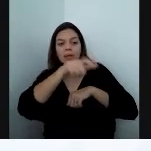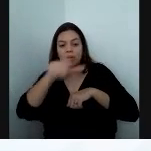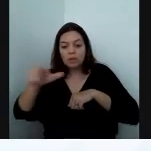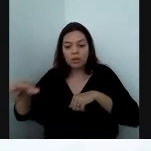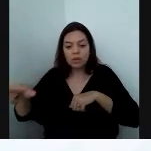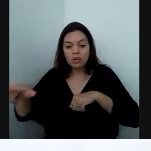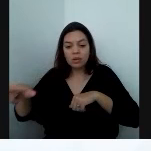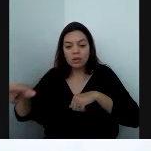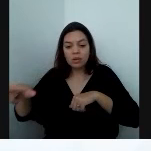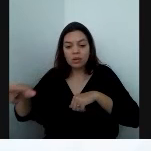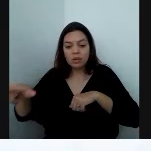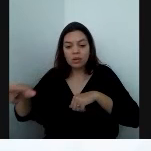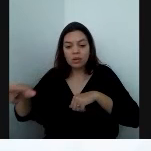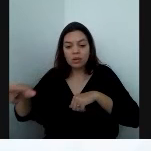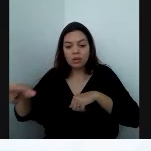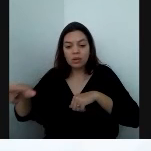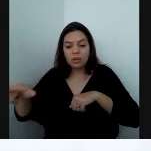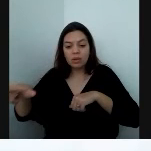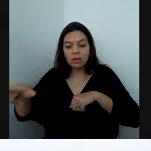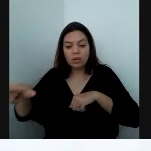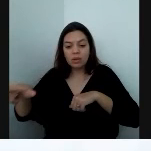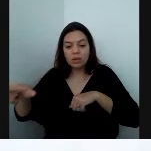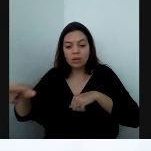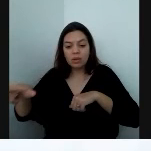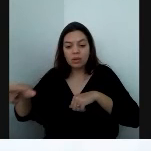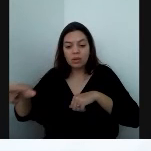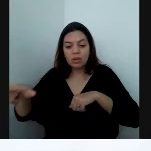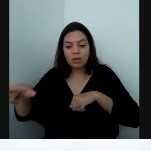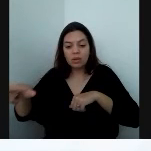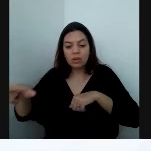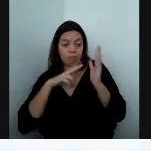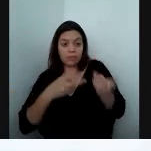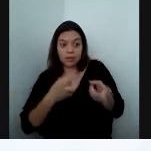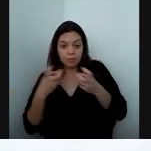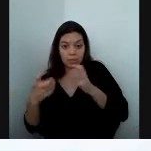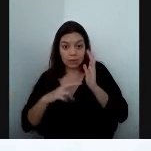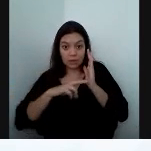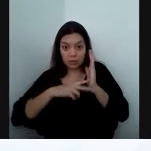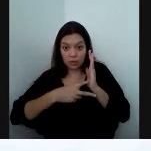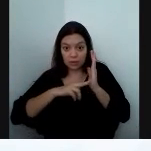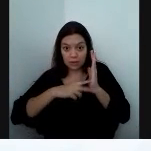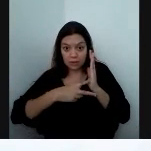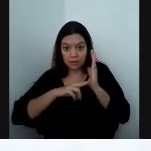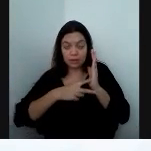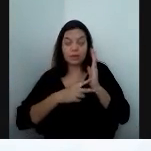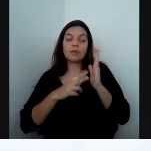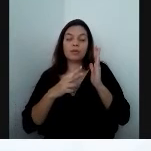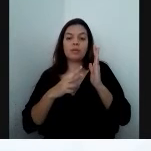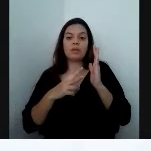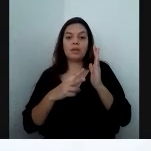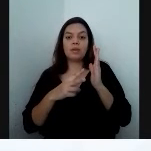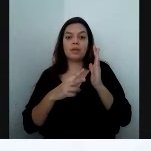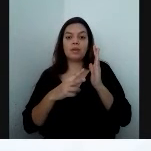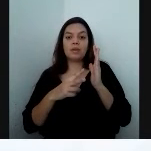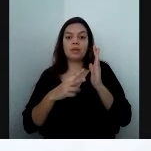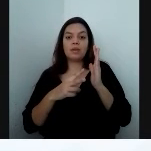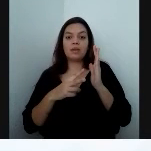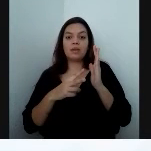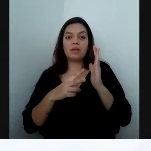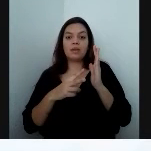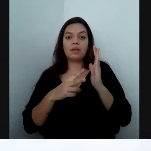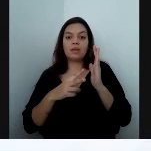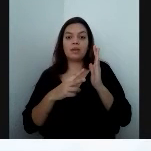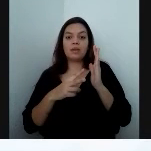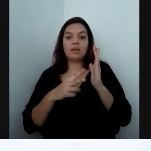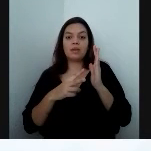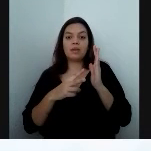aí o papel do sindicato é o de fazer esse contraponto, é o de conseguir o coletivo, né? Organizar um coletivo de trabalhadores para conseguir